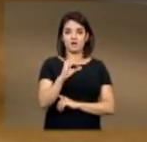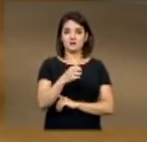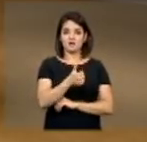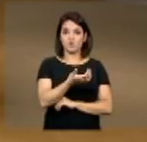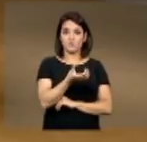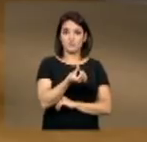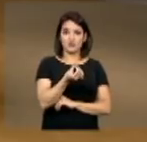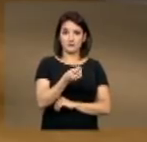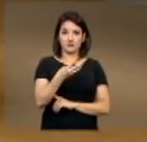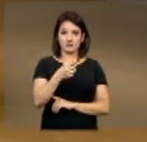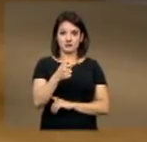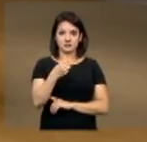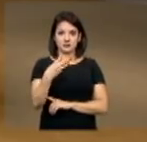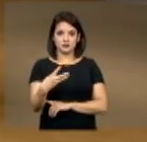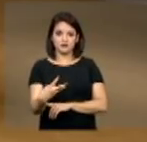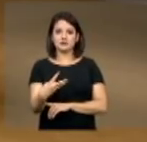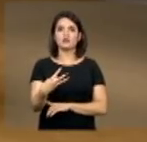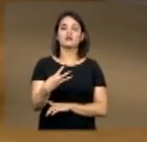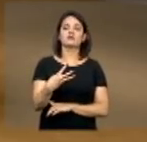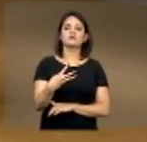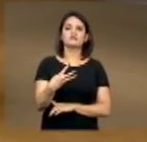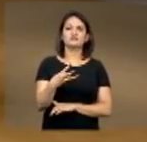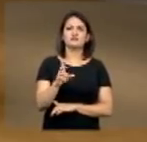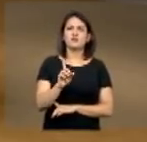tínhamos aquela dinâmica assim não antes claro tivemos